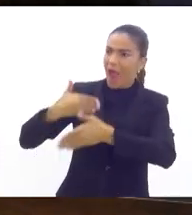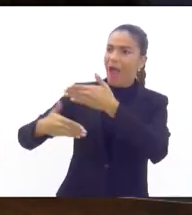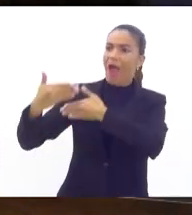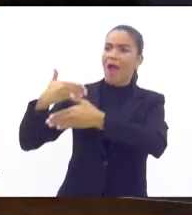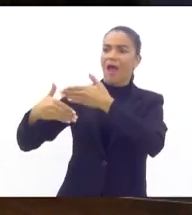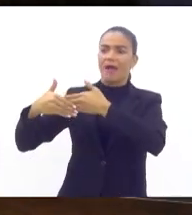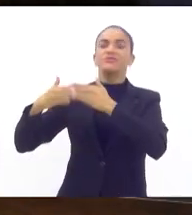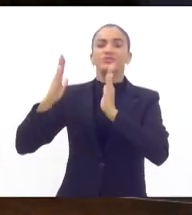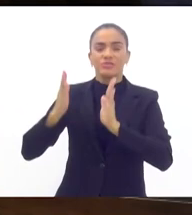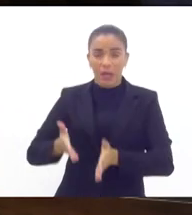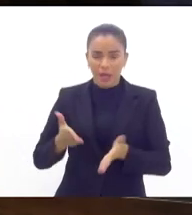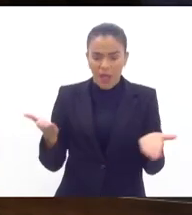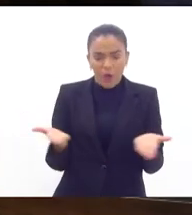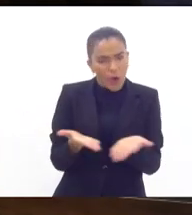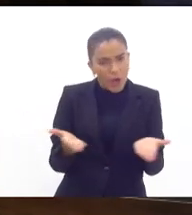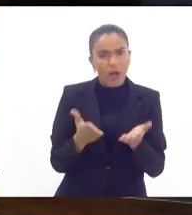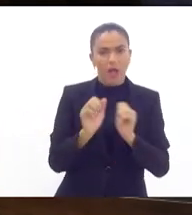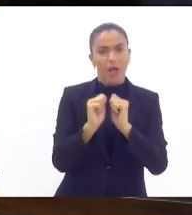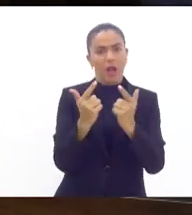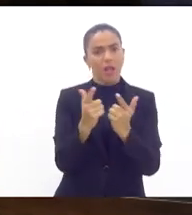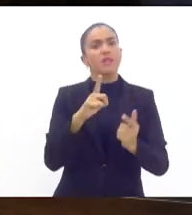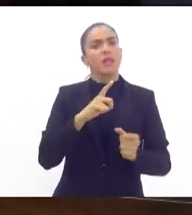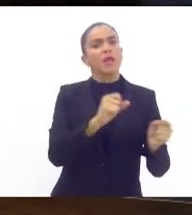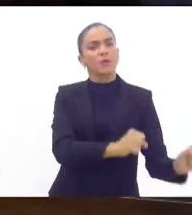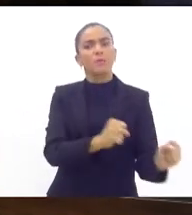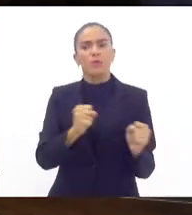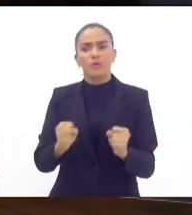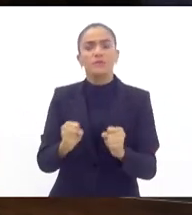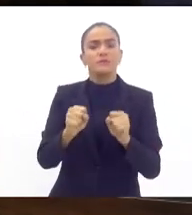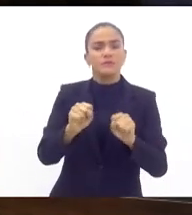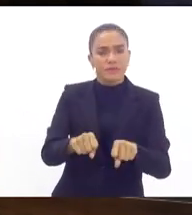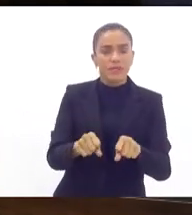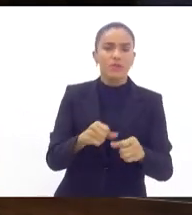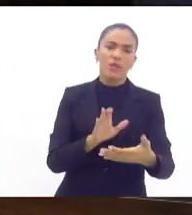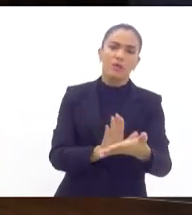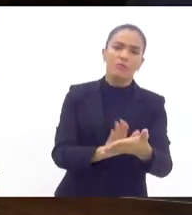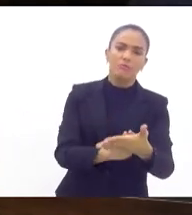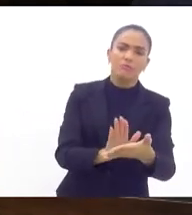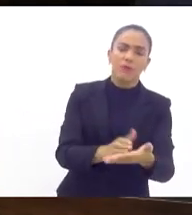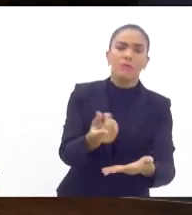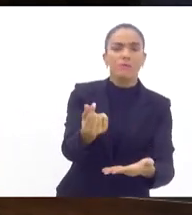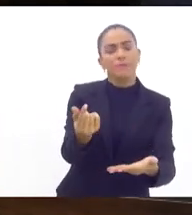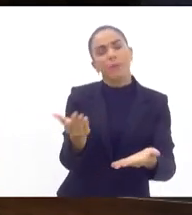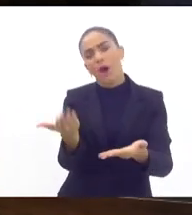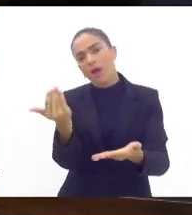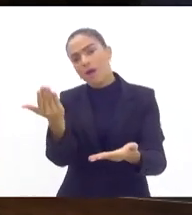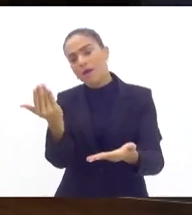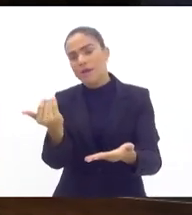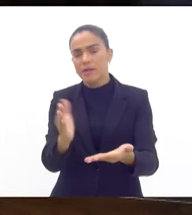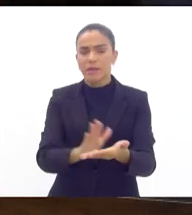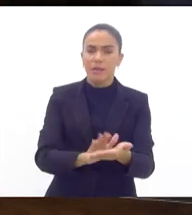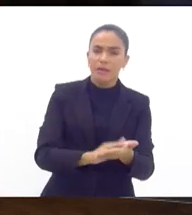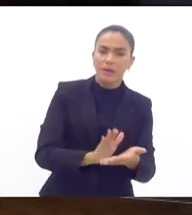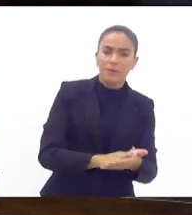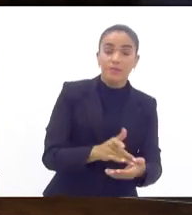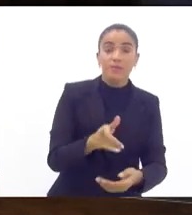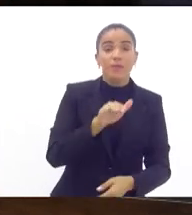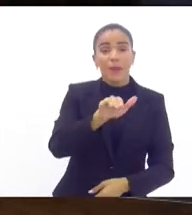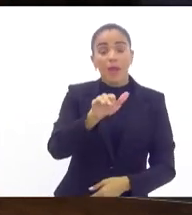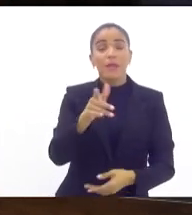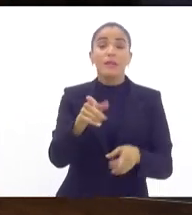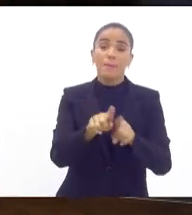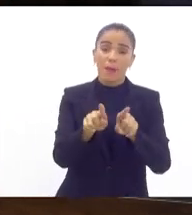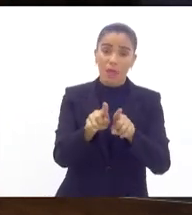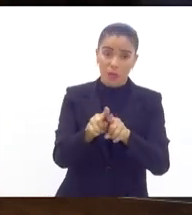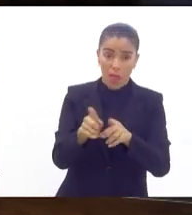então essa casa hoje tem o poder sim de cobrar e é o que estamos fazendo uma nova leva de Deputados entrou